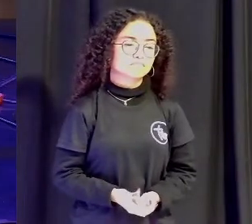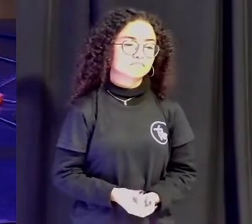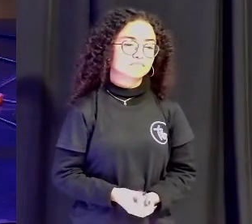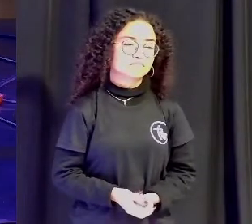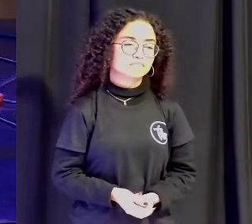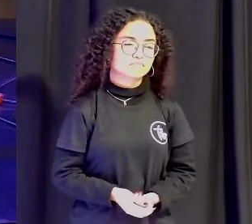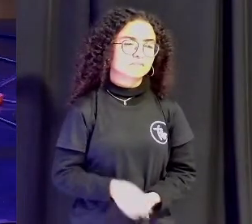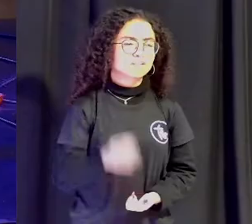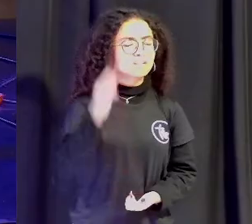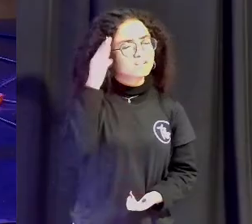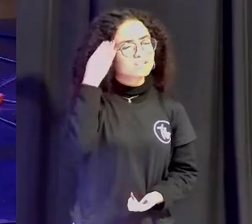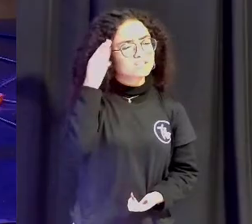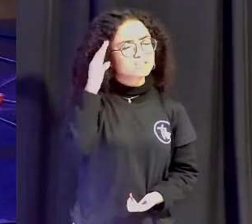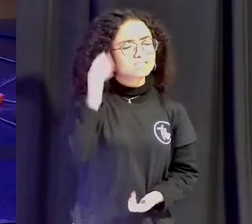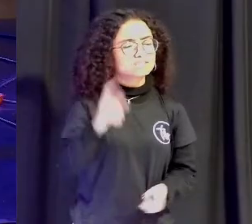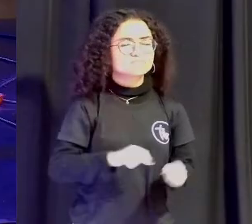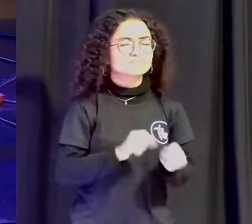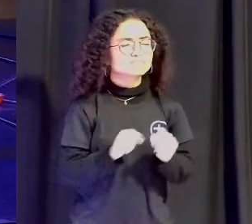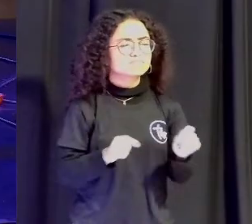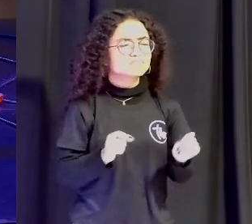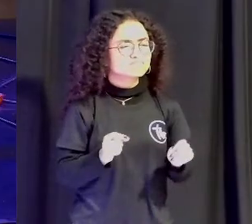não tem nada a ver conosco.